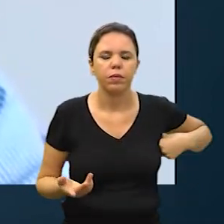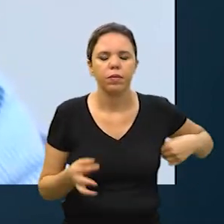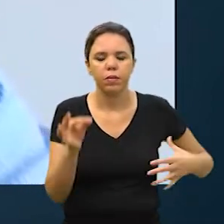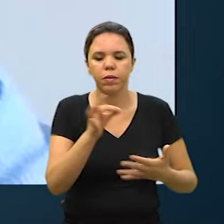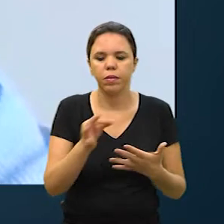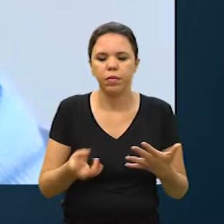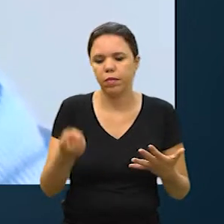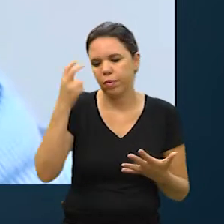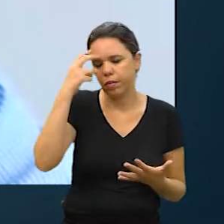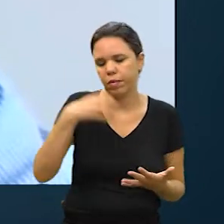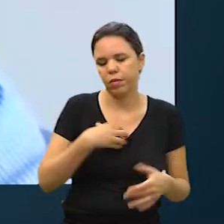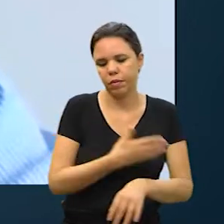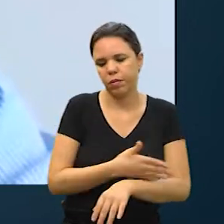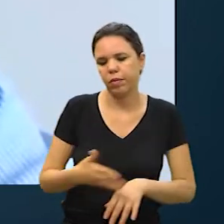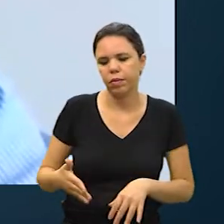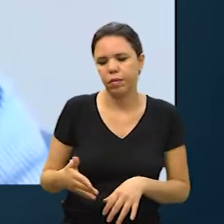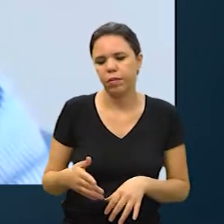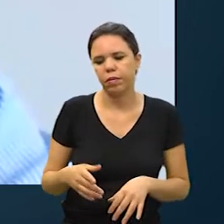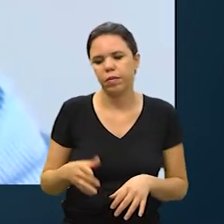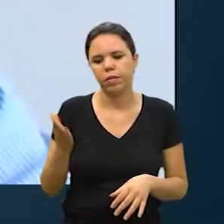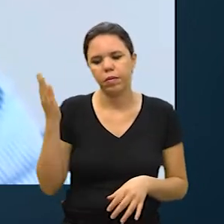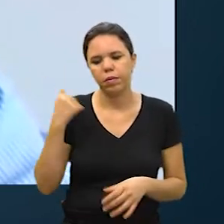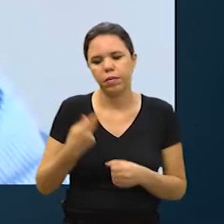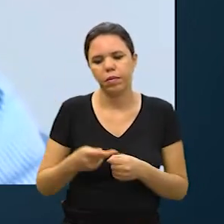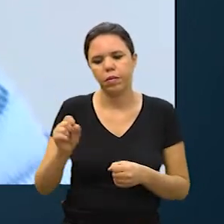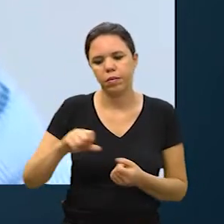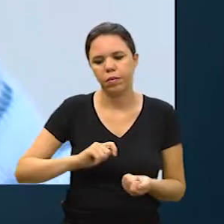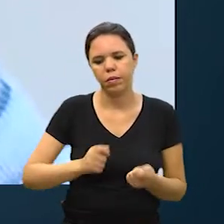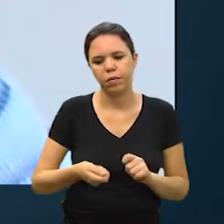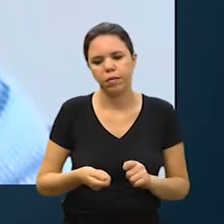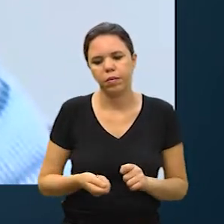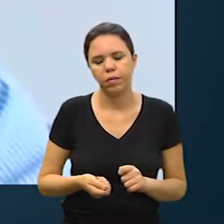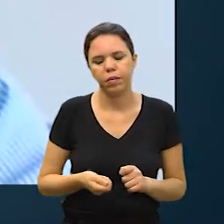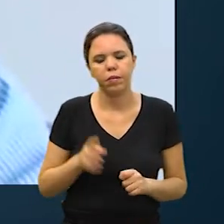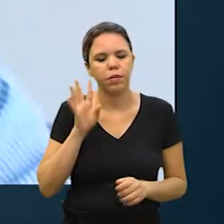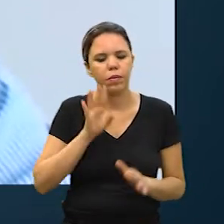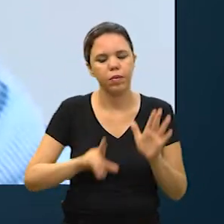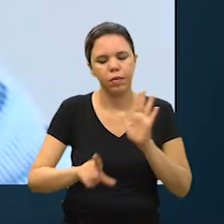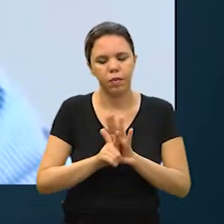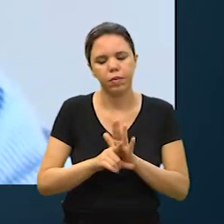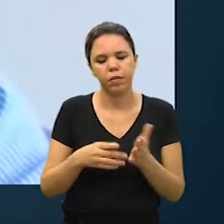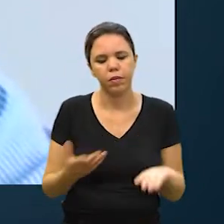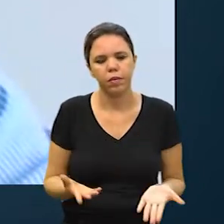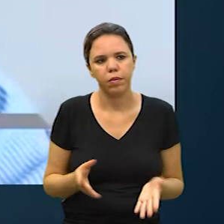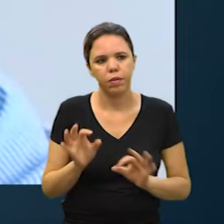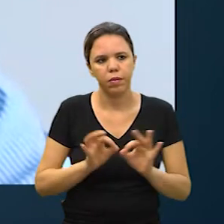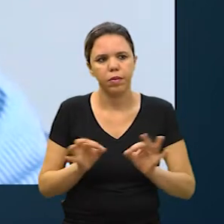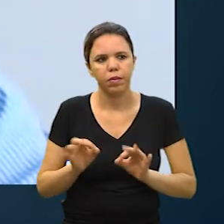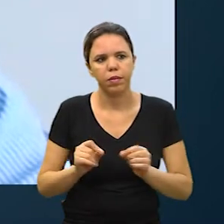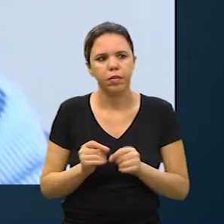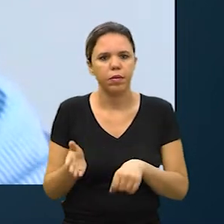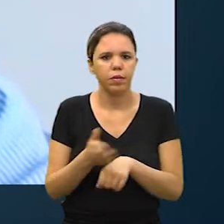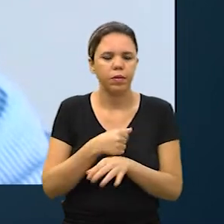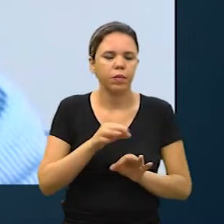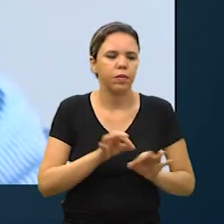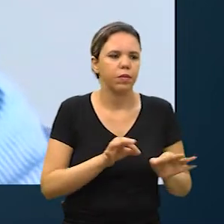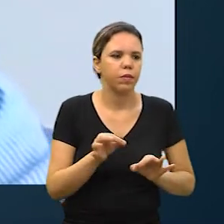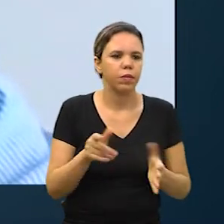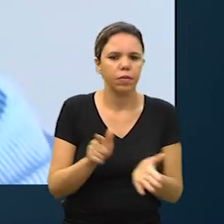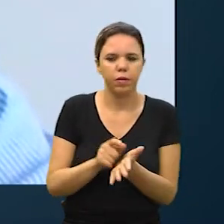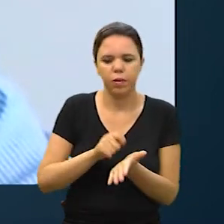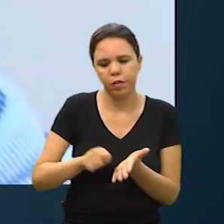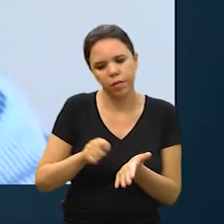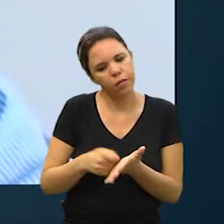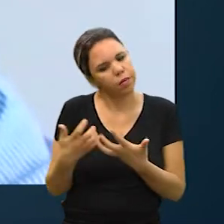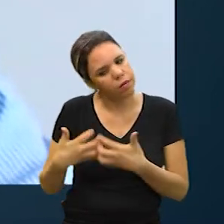questões culturais, né, saber se o produto se adequa e a questão legal. E aí você faz o planejamento com antecedência, põe no papel,